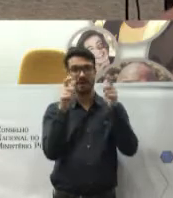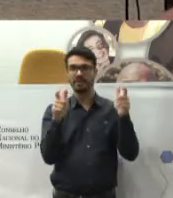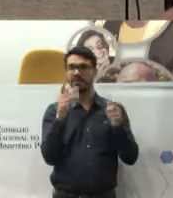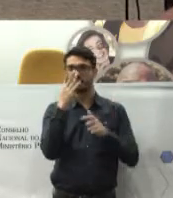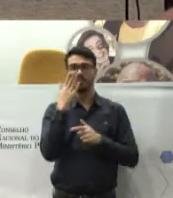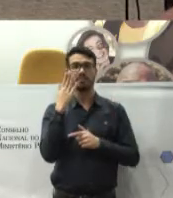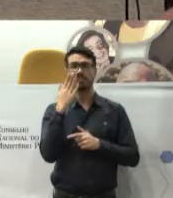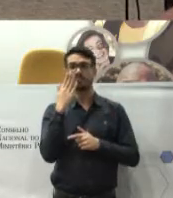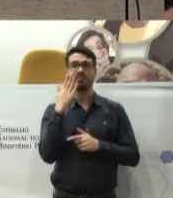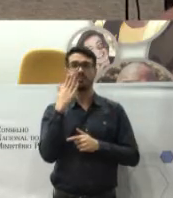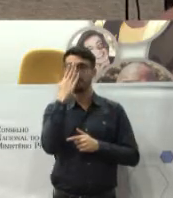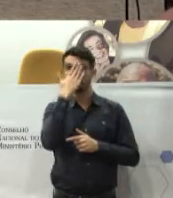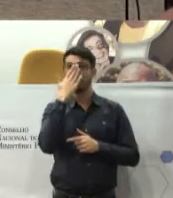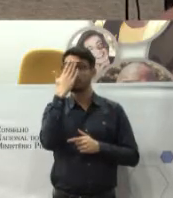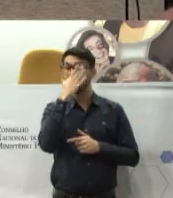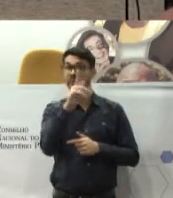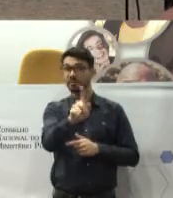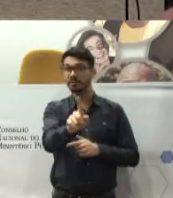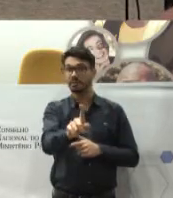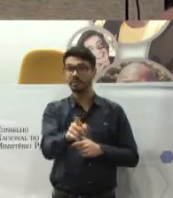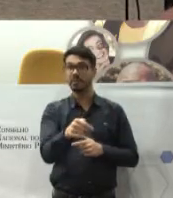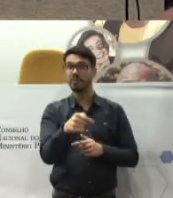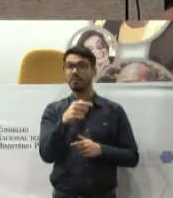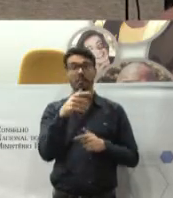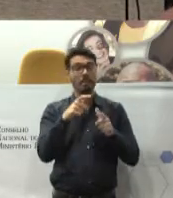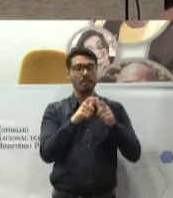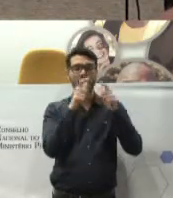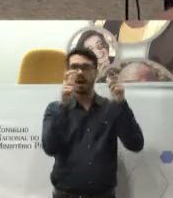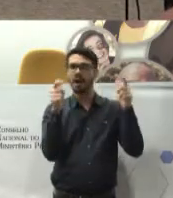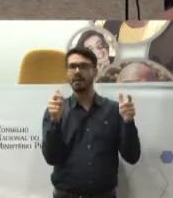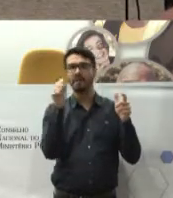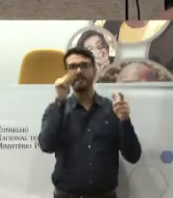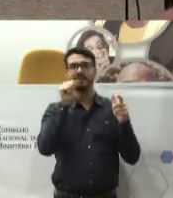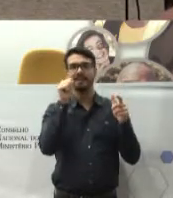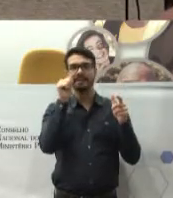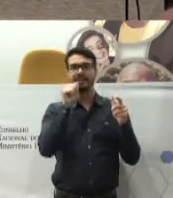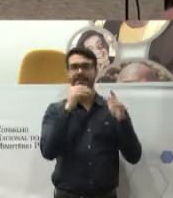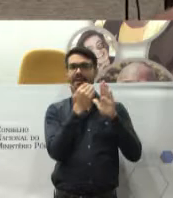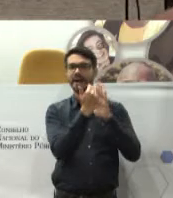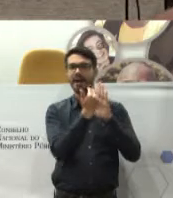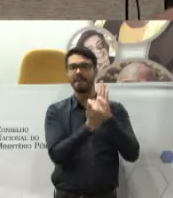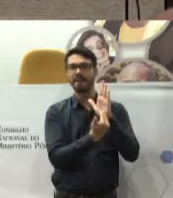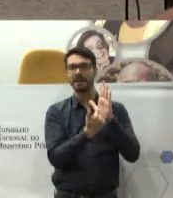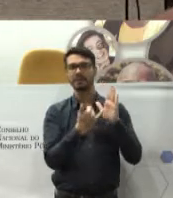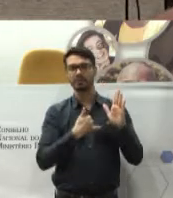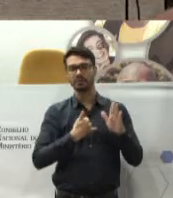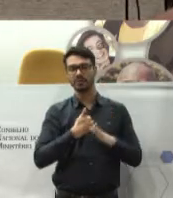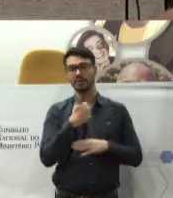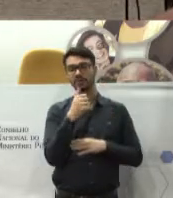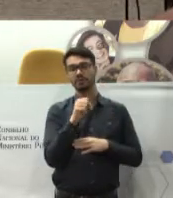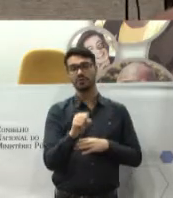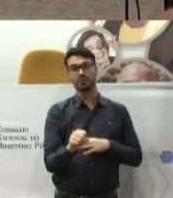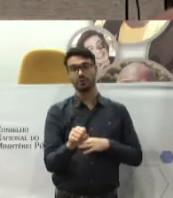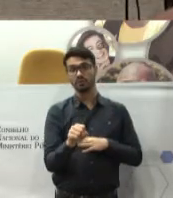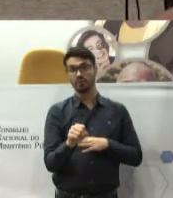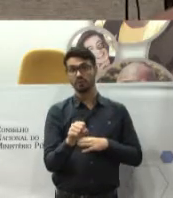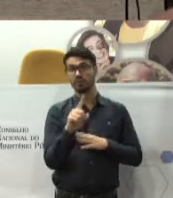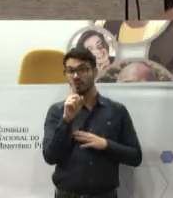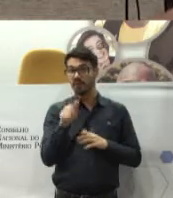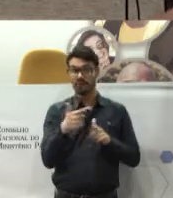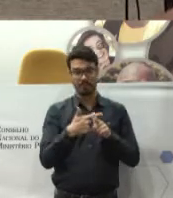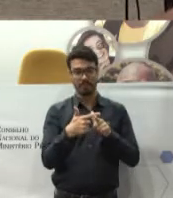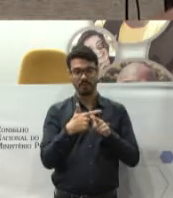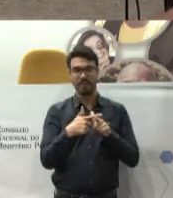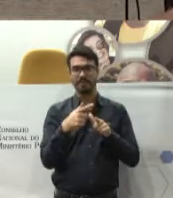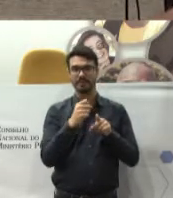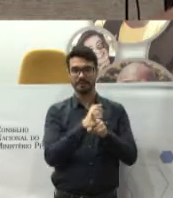Muitas delas, olhando no rosto, são meninas de menos de 8 anos. Isso é um problema social, isso é